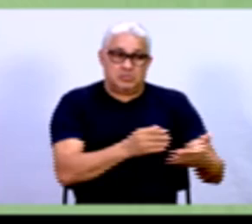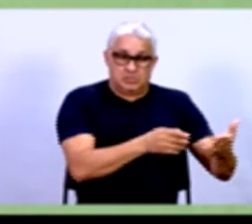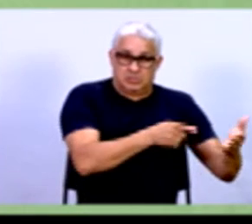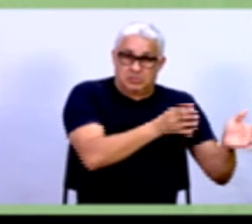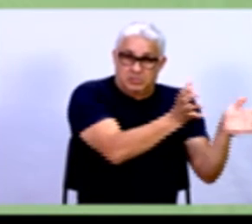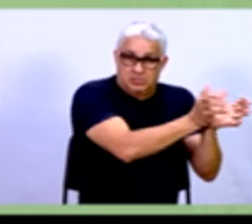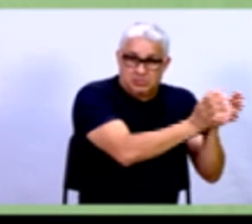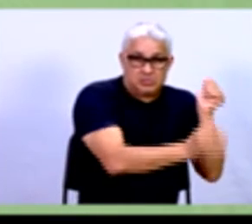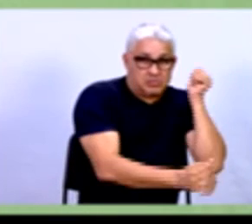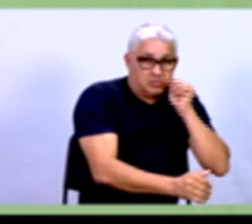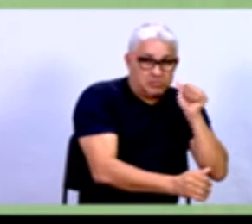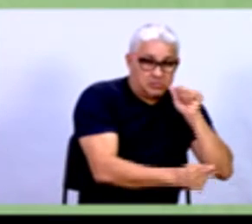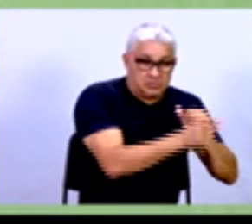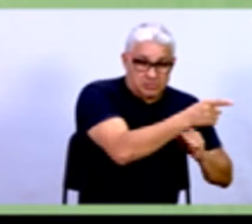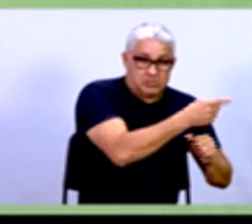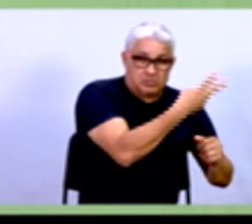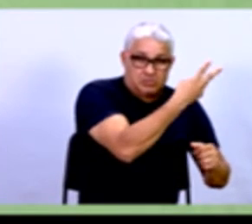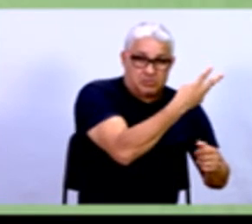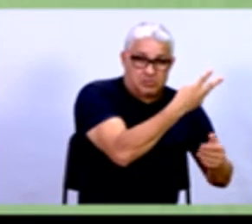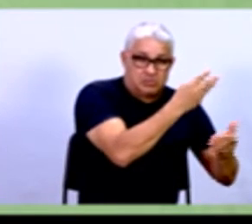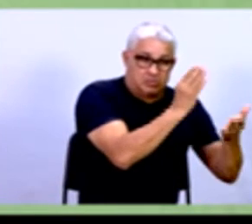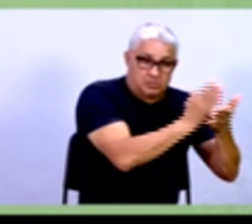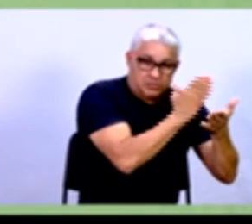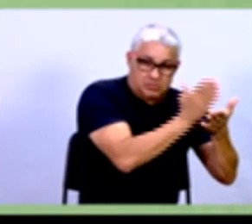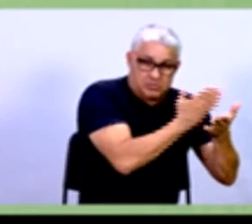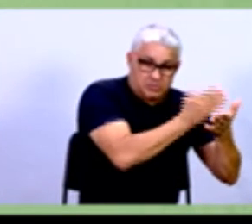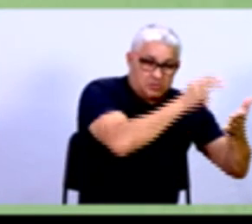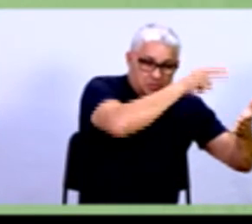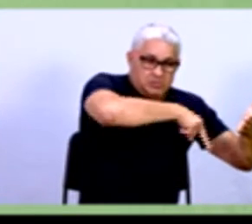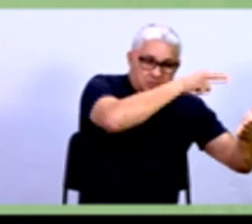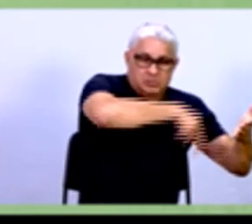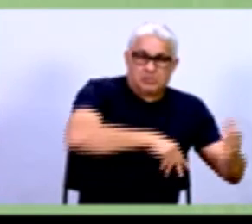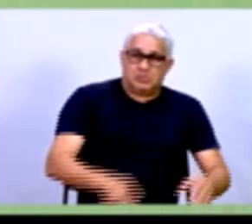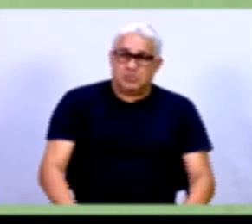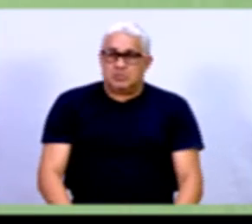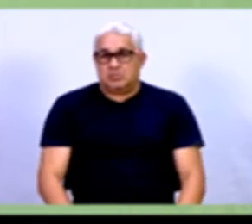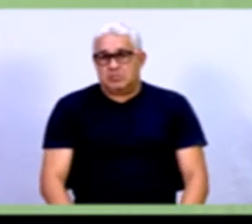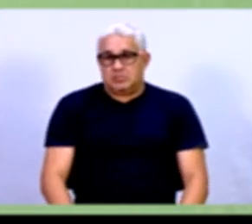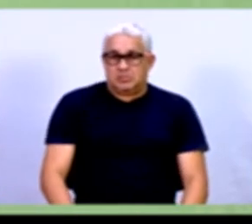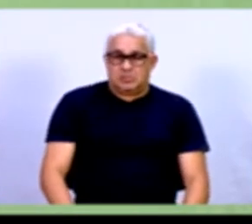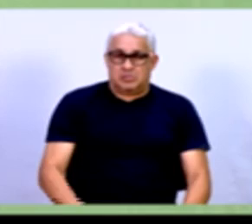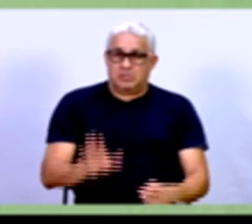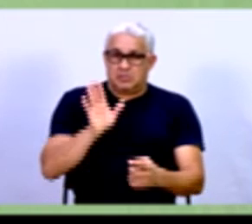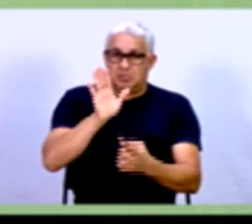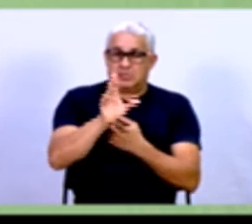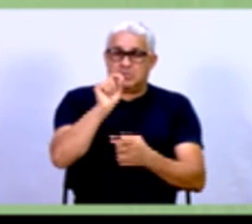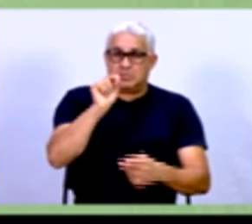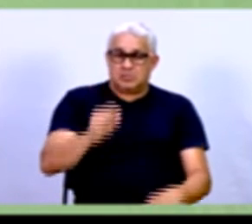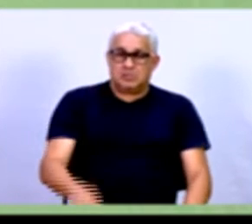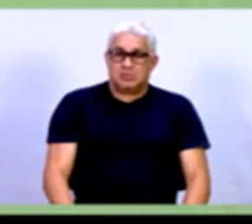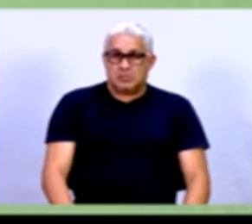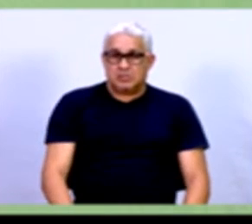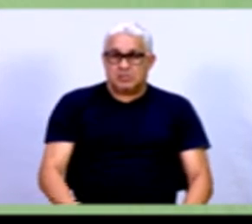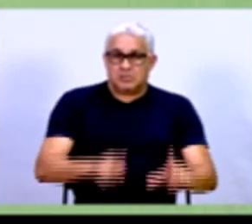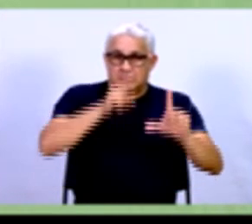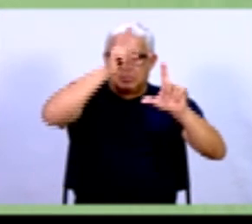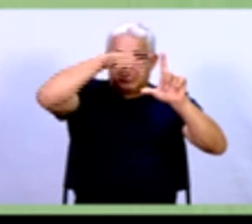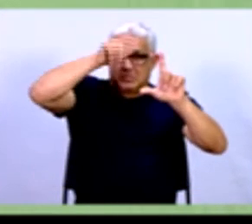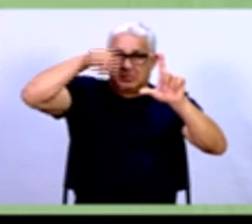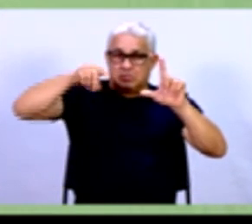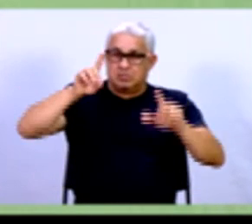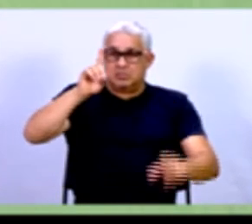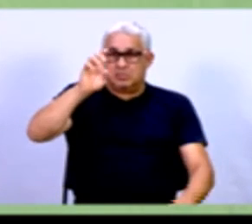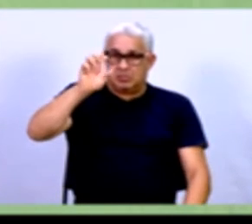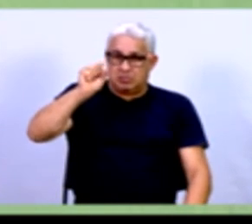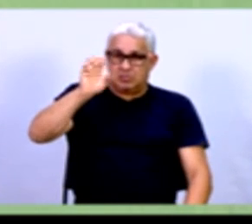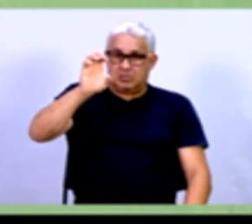mulheres, de 3 livros. Diante do exposto, indique a parte que se refere à estatística